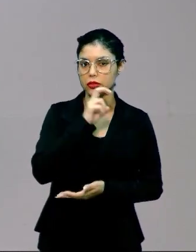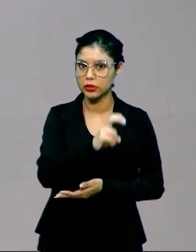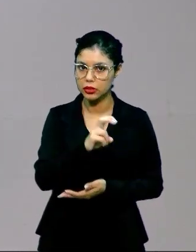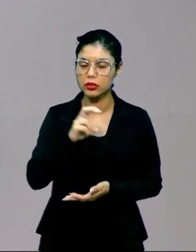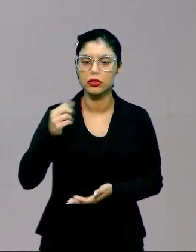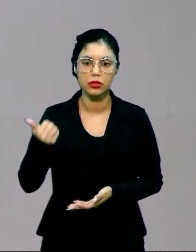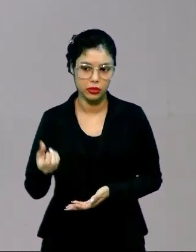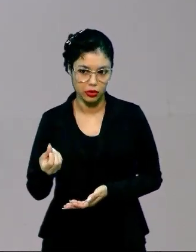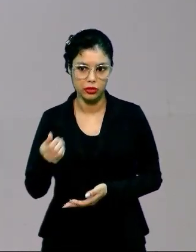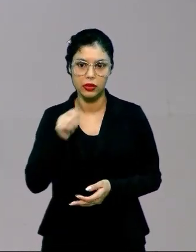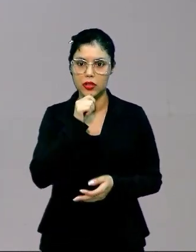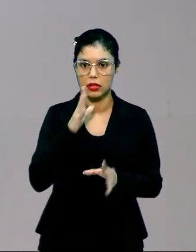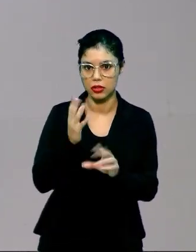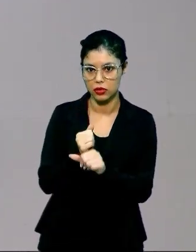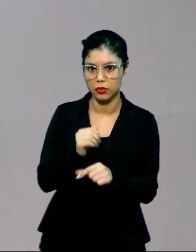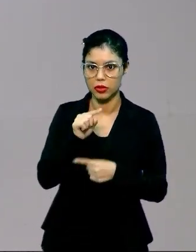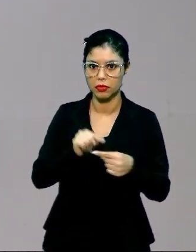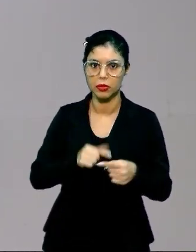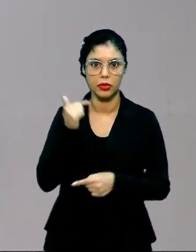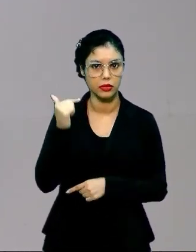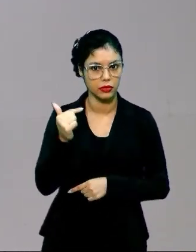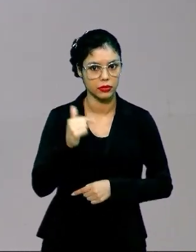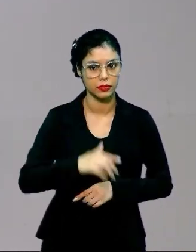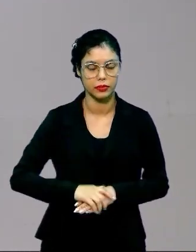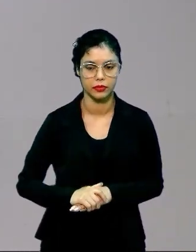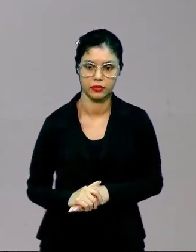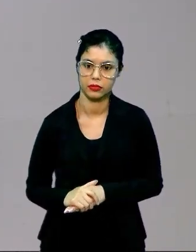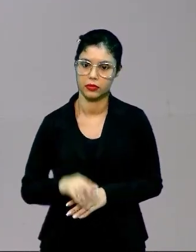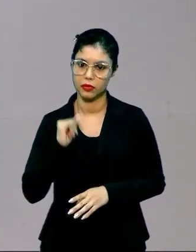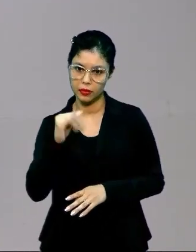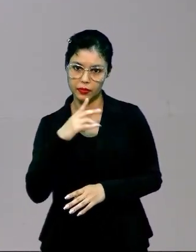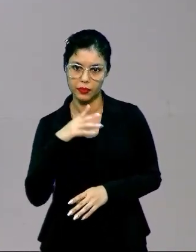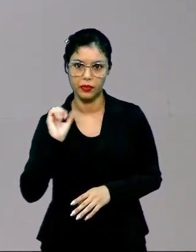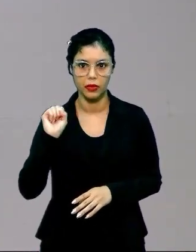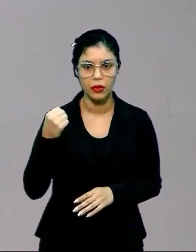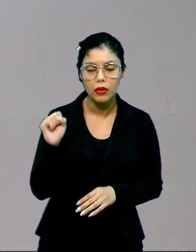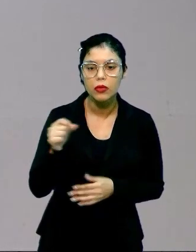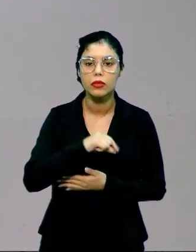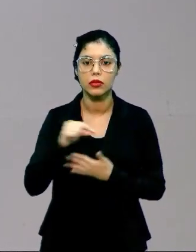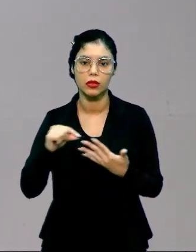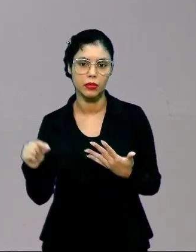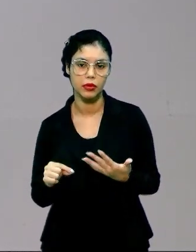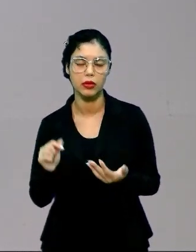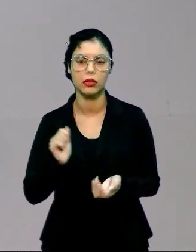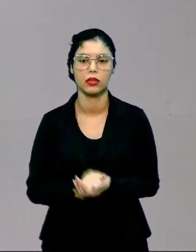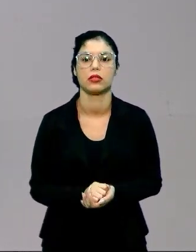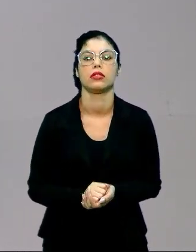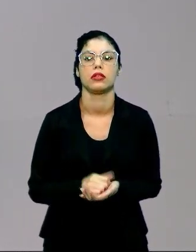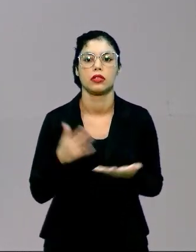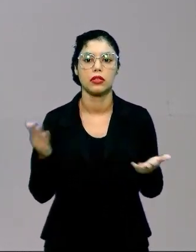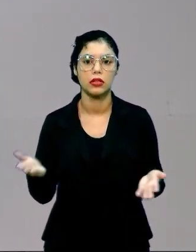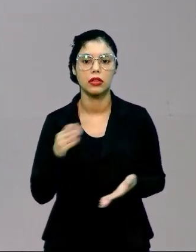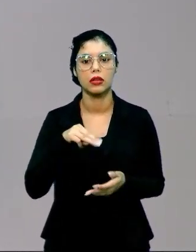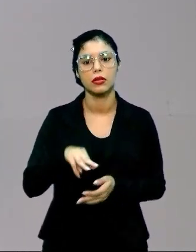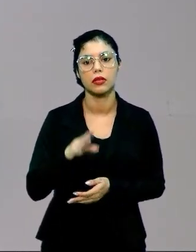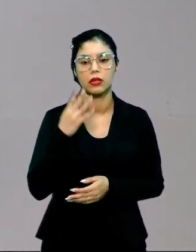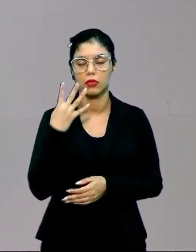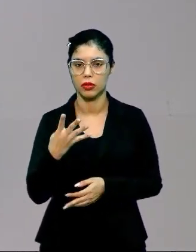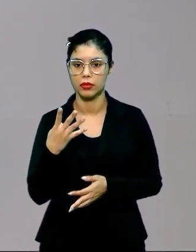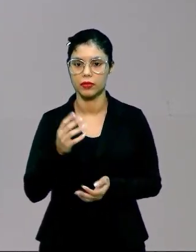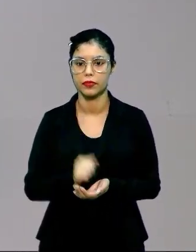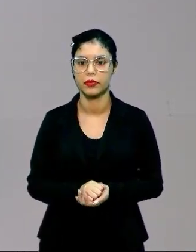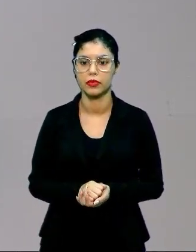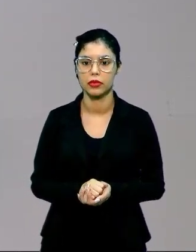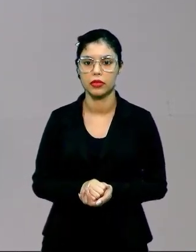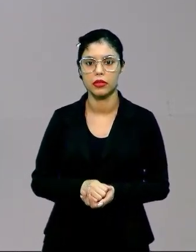e o sexto termo, somar e dividir por 2. Se eu tivesse 8 elementos, tá? Metade de 8, 4. É a